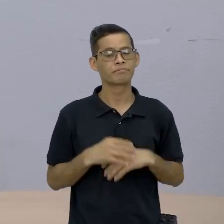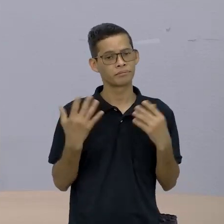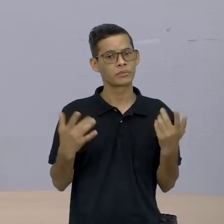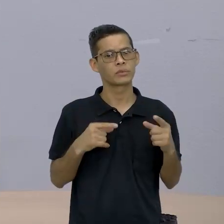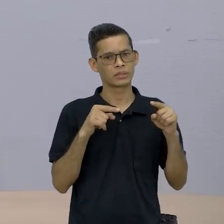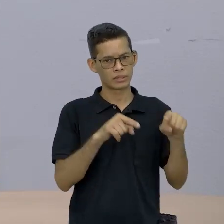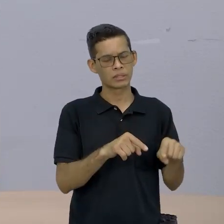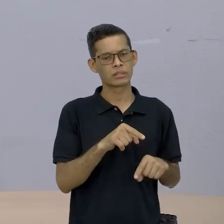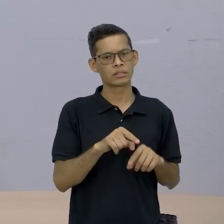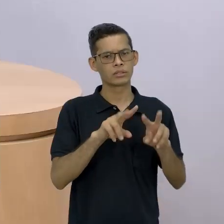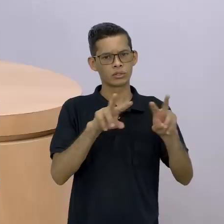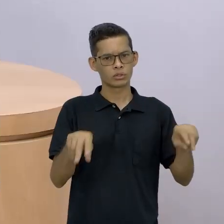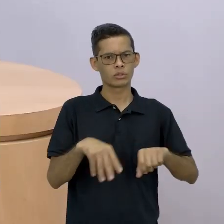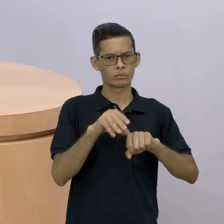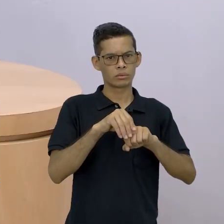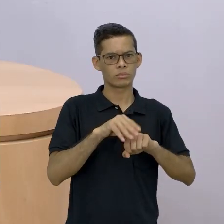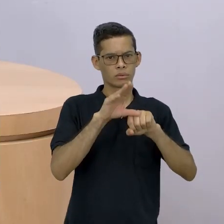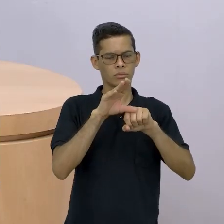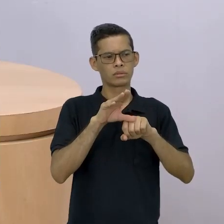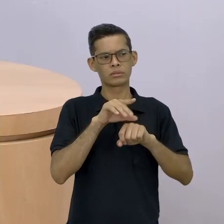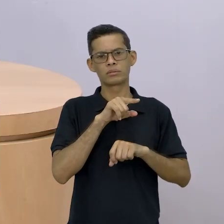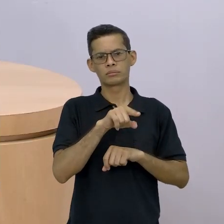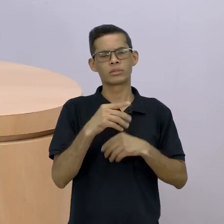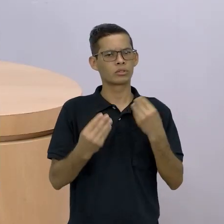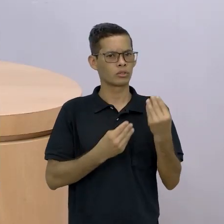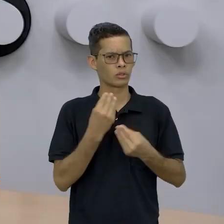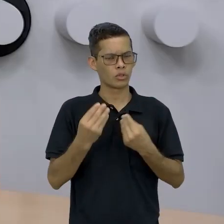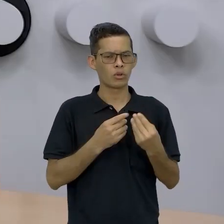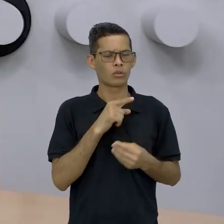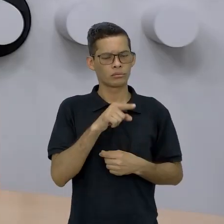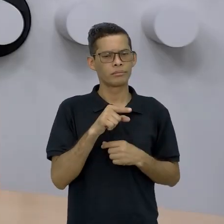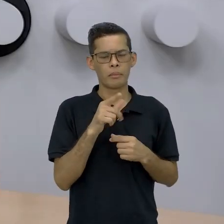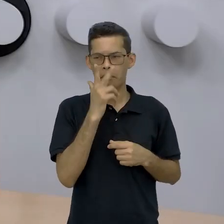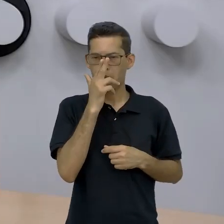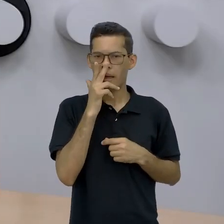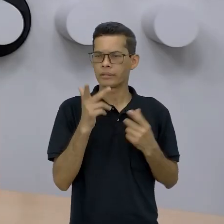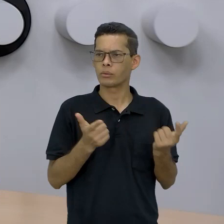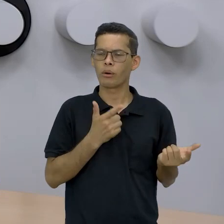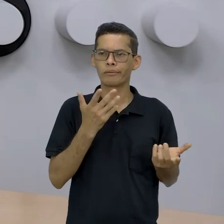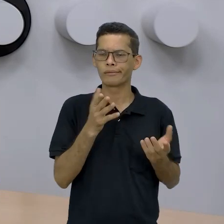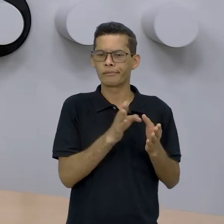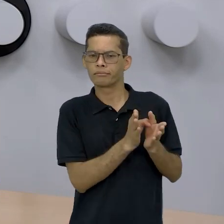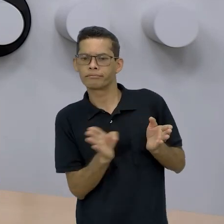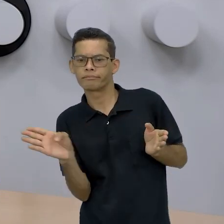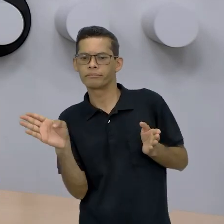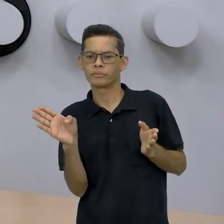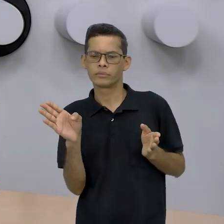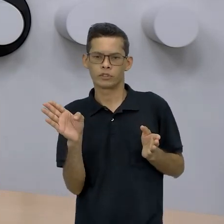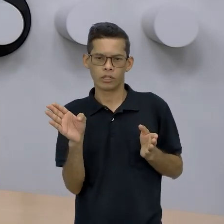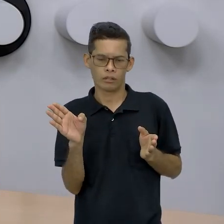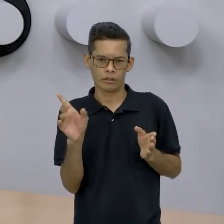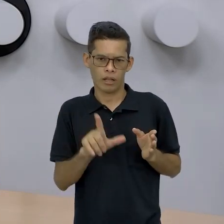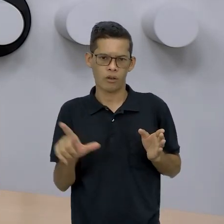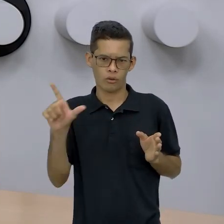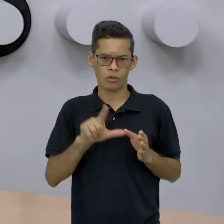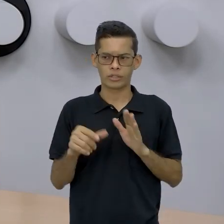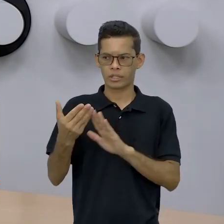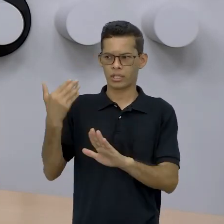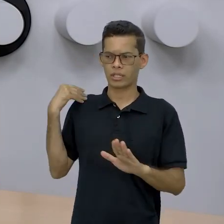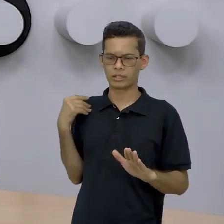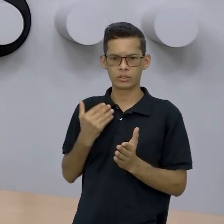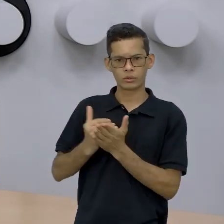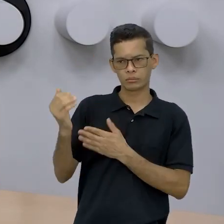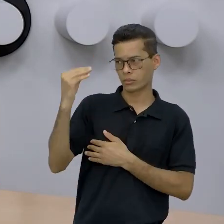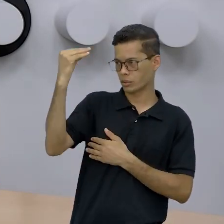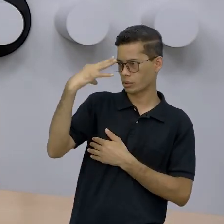de conhecimento, elas fogem até dessa lógica que foi estabelecida desde o Iluminismo